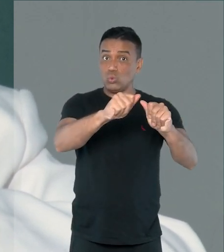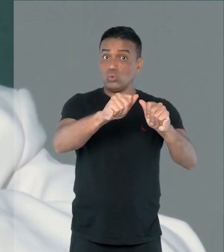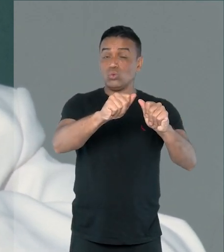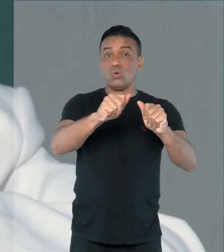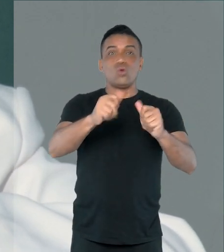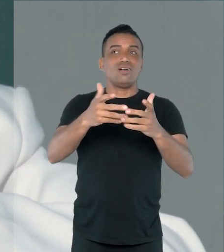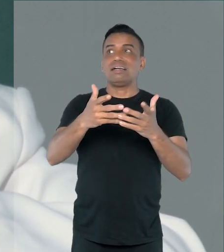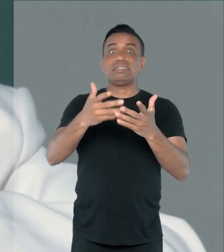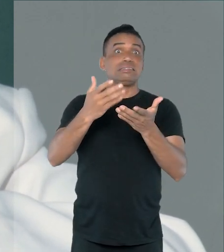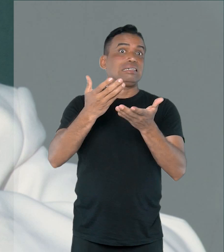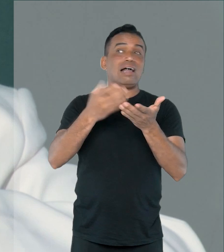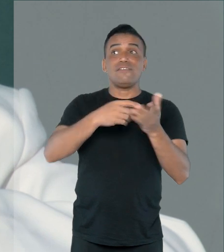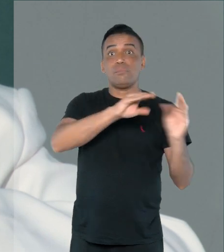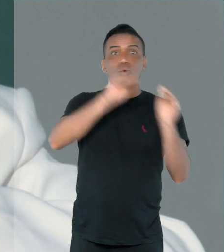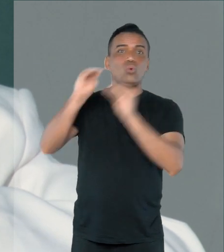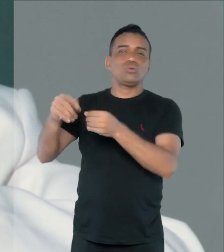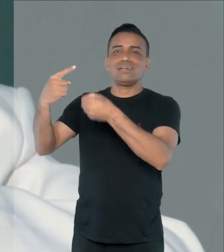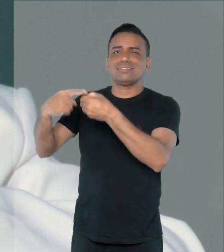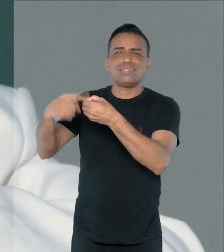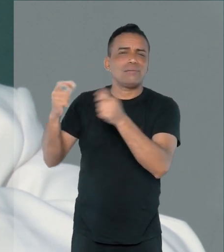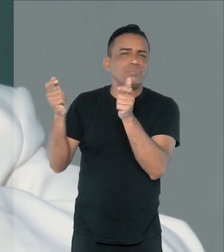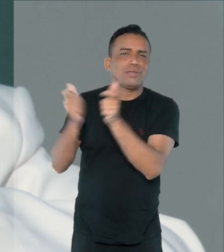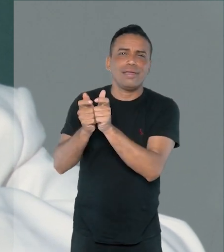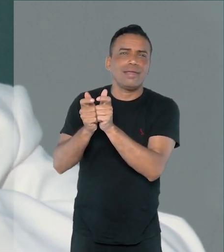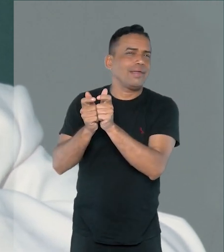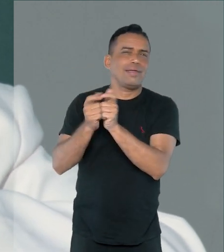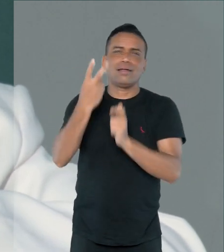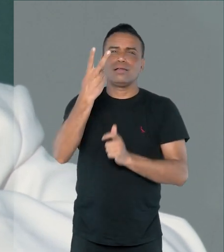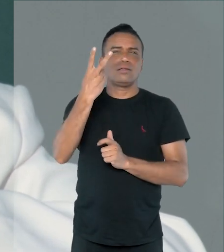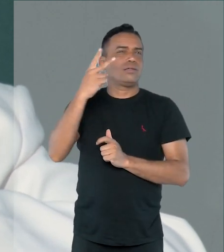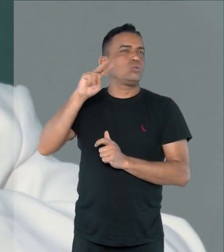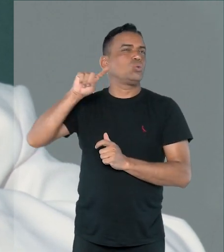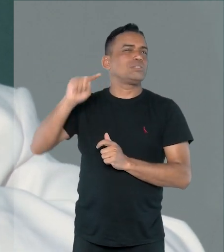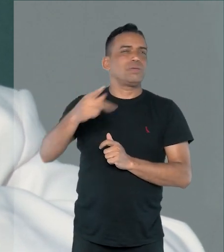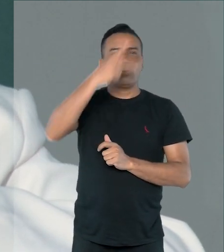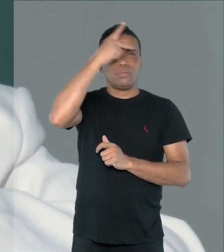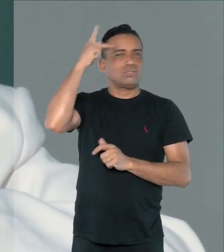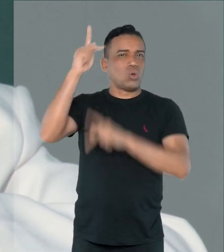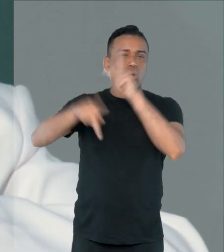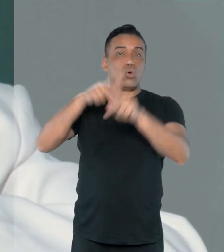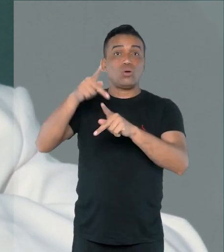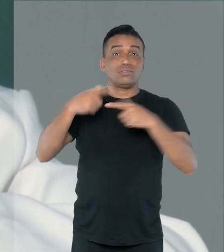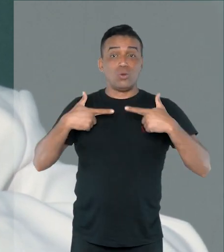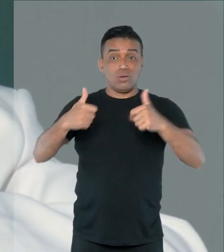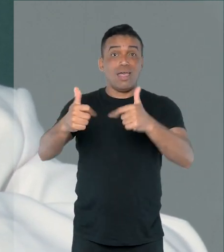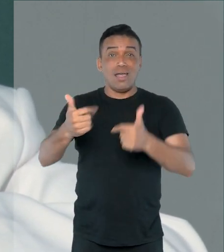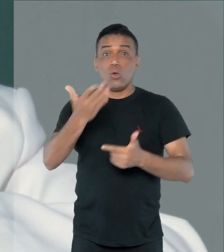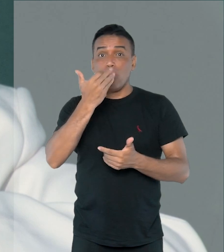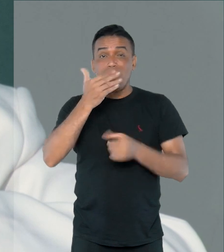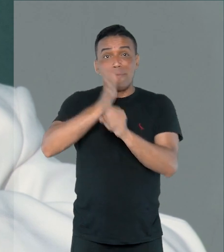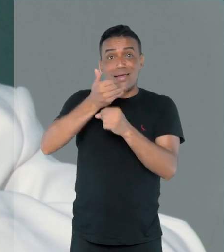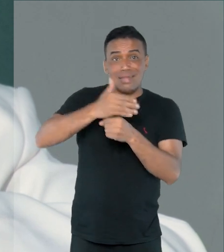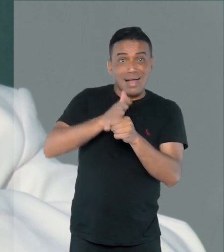numa casinha pequena, e passam a guerra comendo batata, cenoura e polenta, ouvindo no rádio